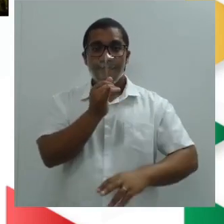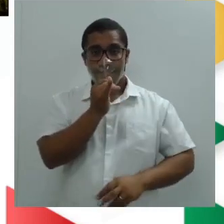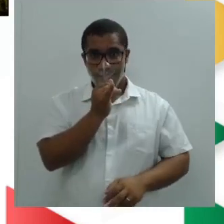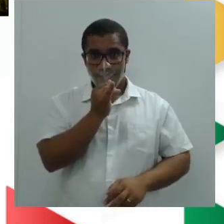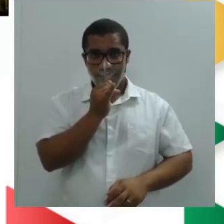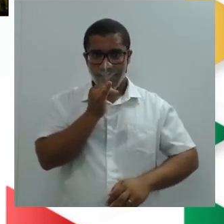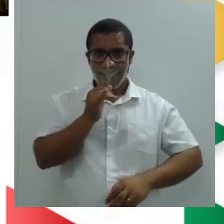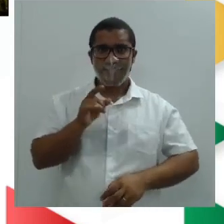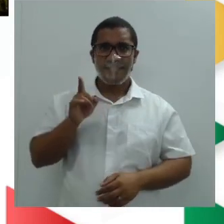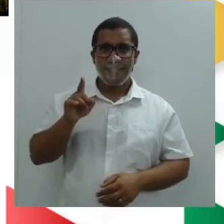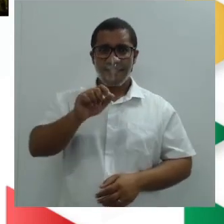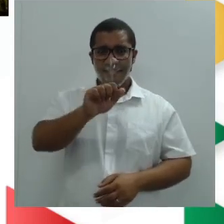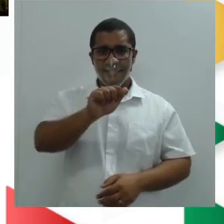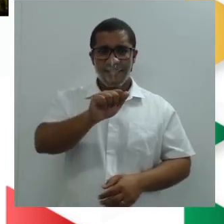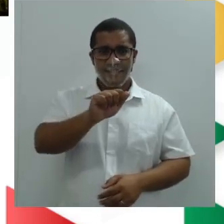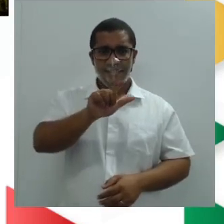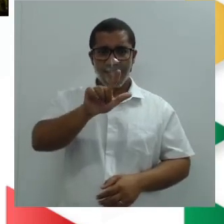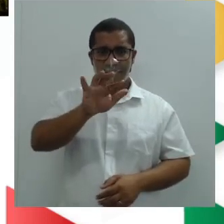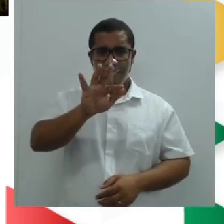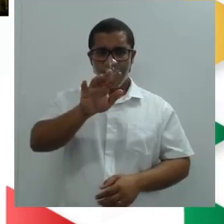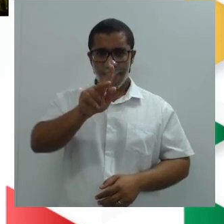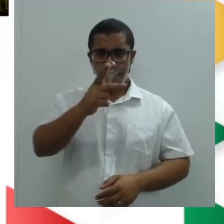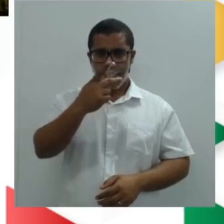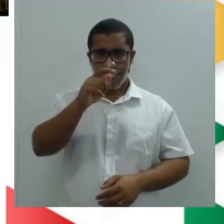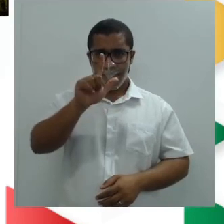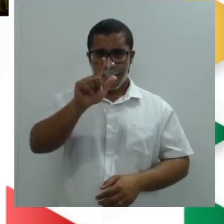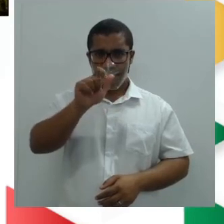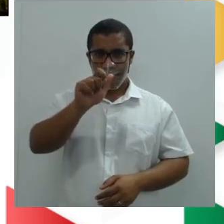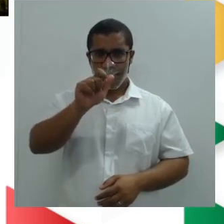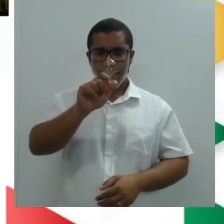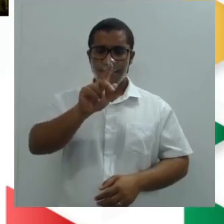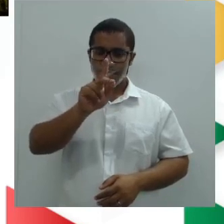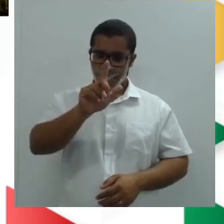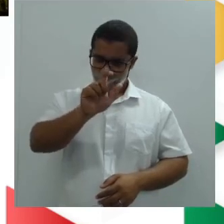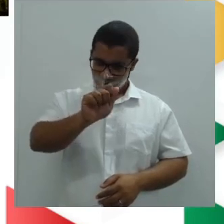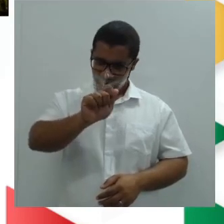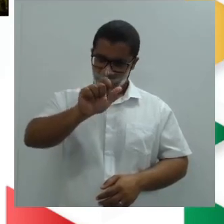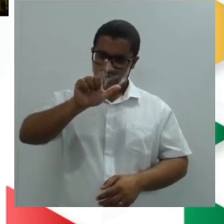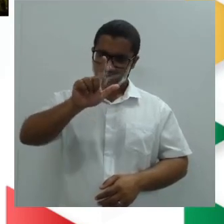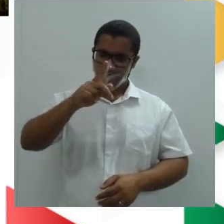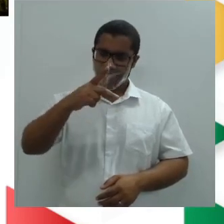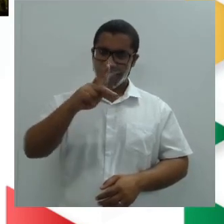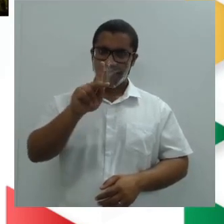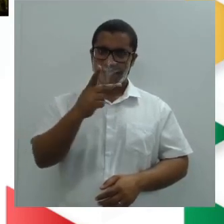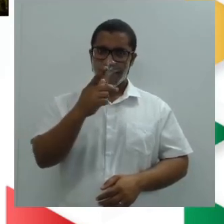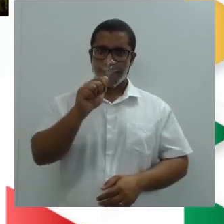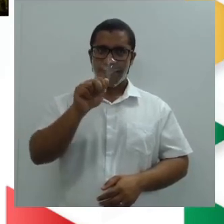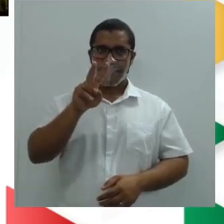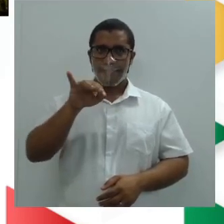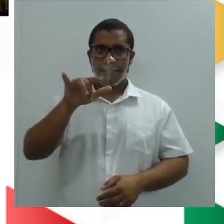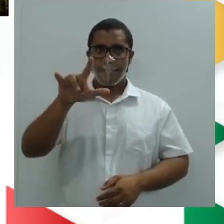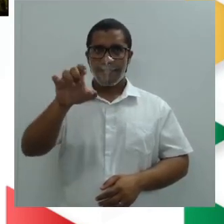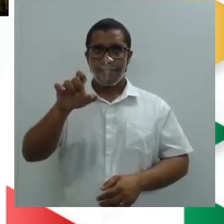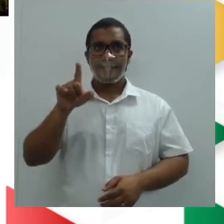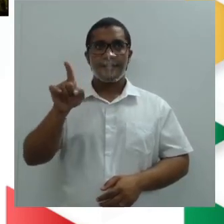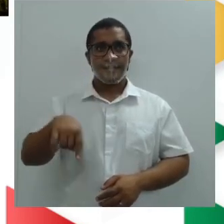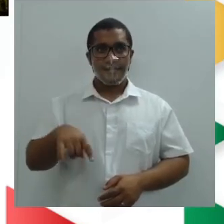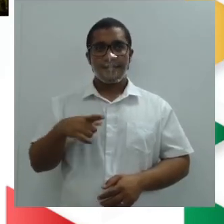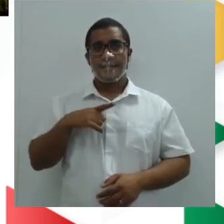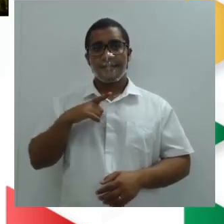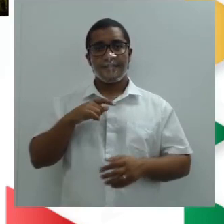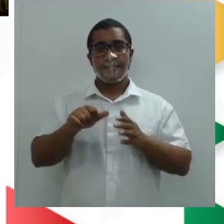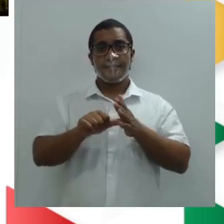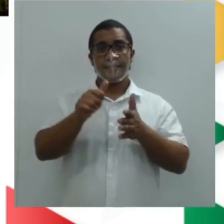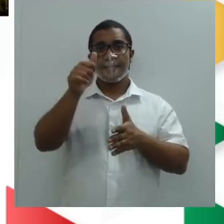de Alphaville, né? Que é um bairro nobre de São Paulo. É considerado como a primeira tentativa